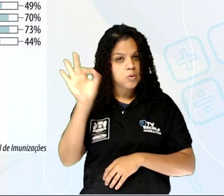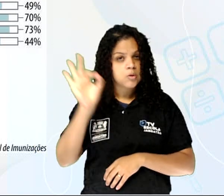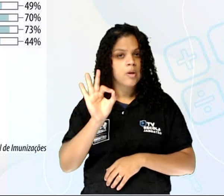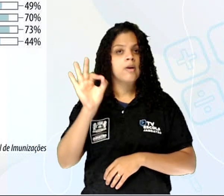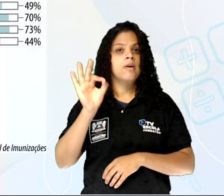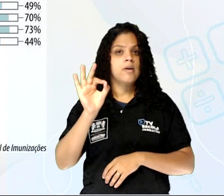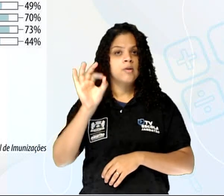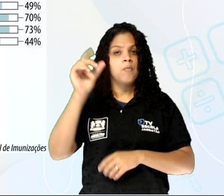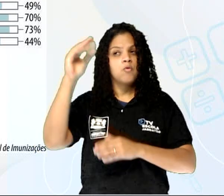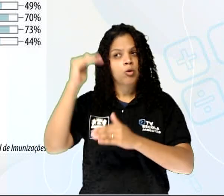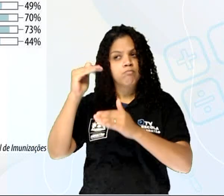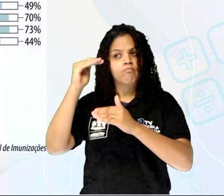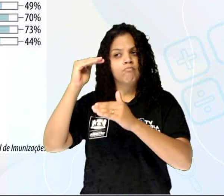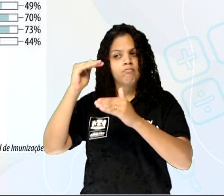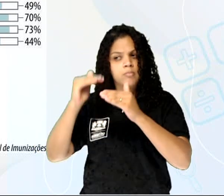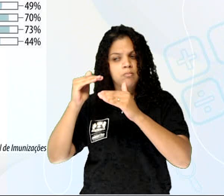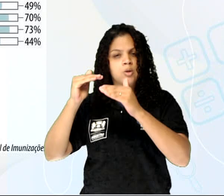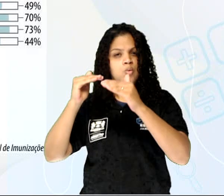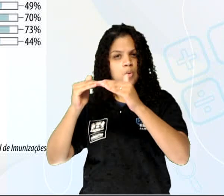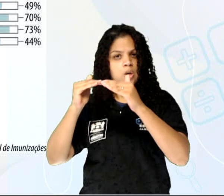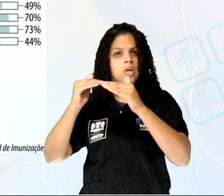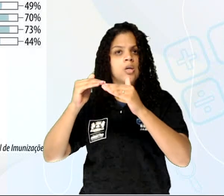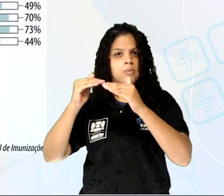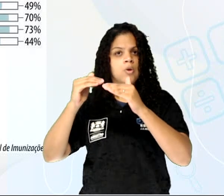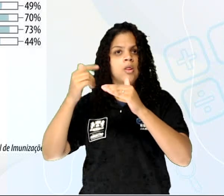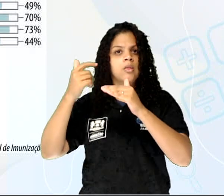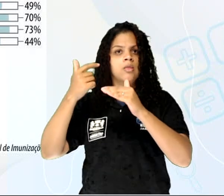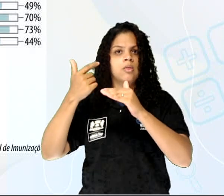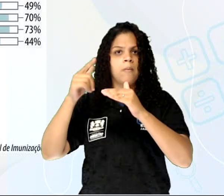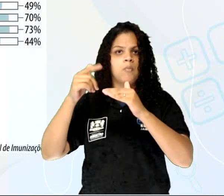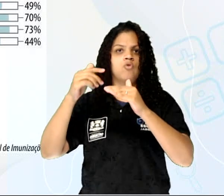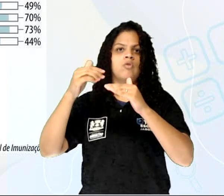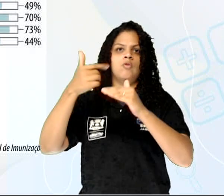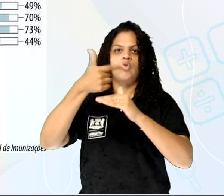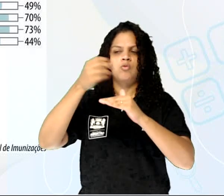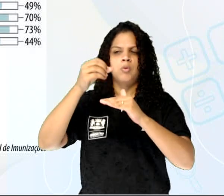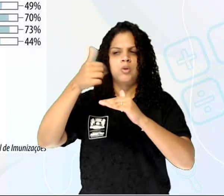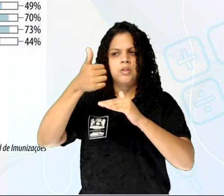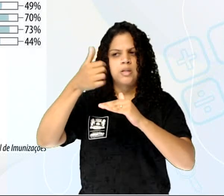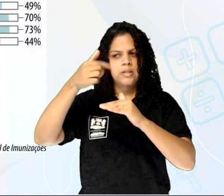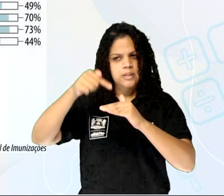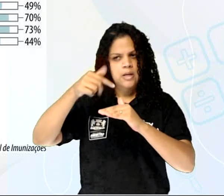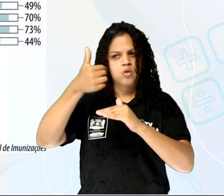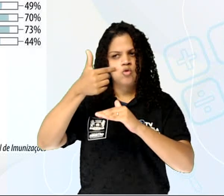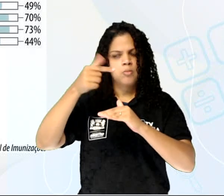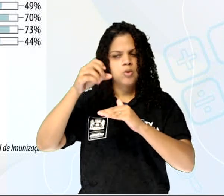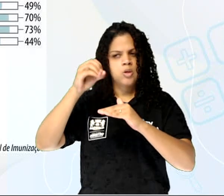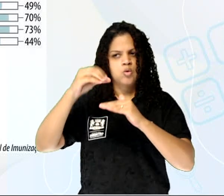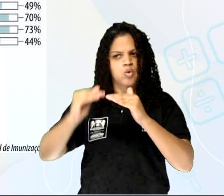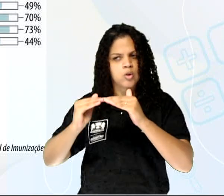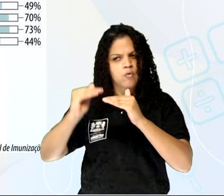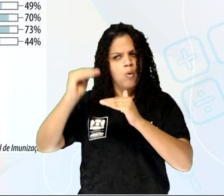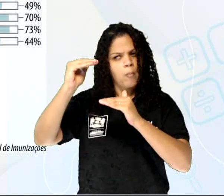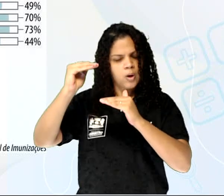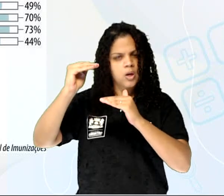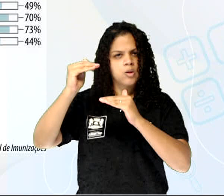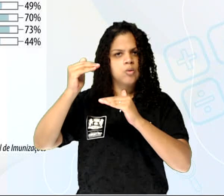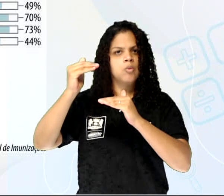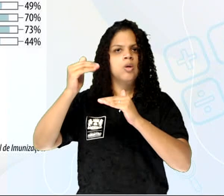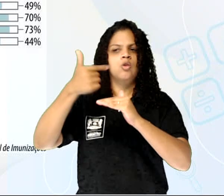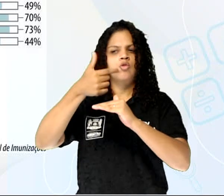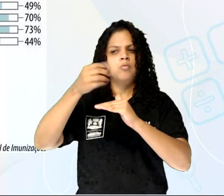diminuindo em 2016, houve um aumento em 2017 e 2018. E em 2019, outra